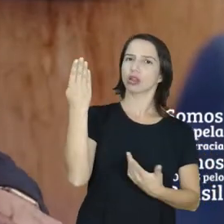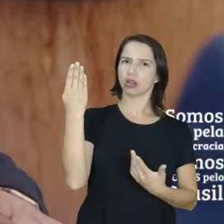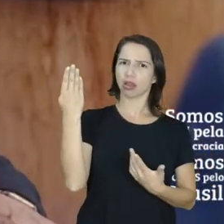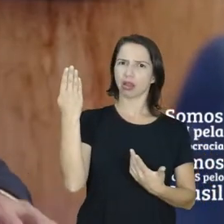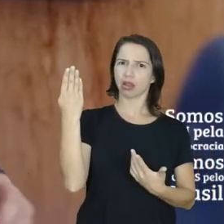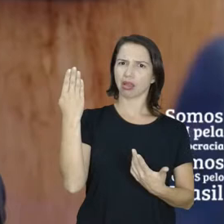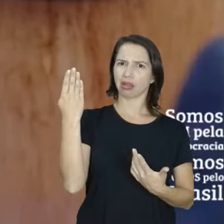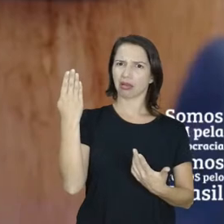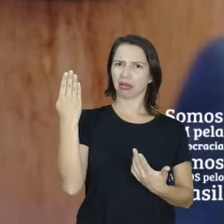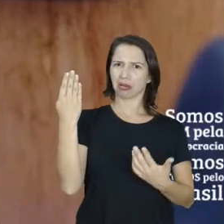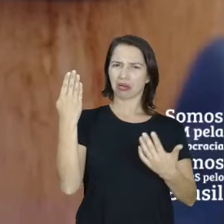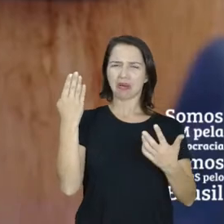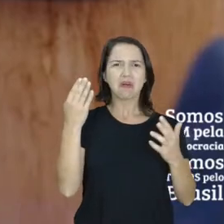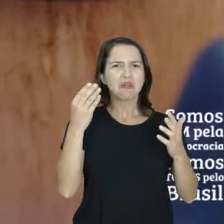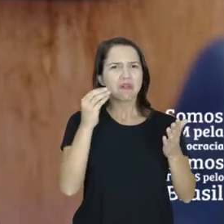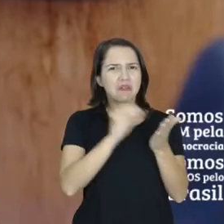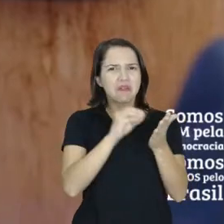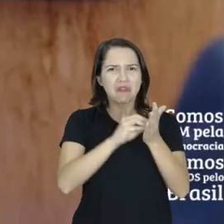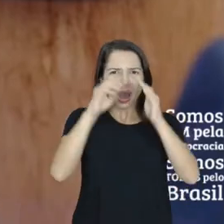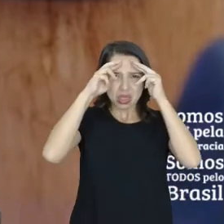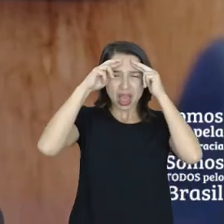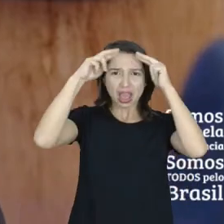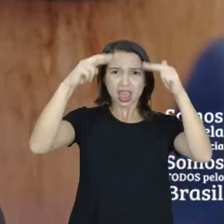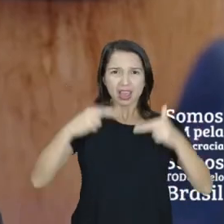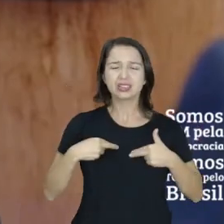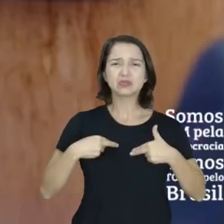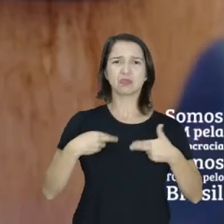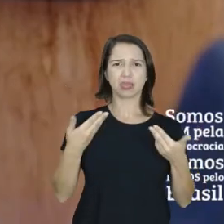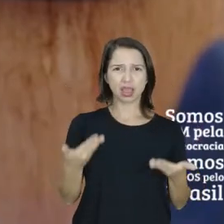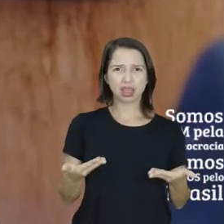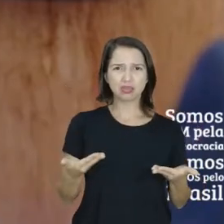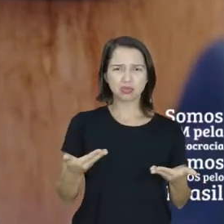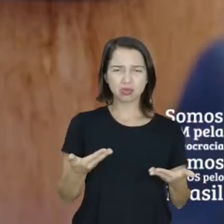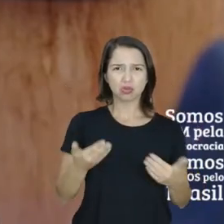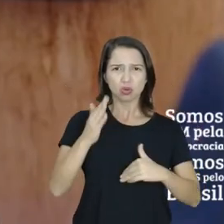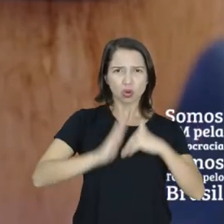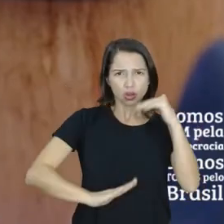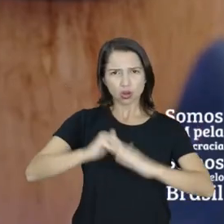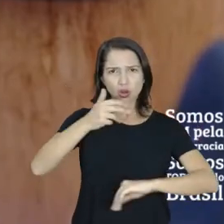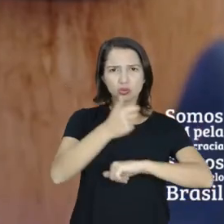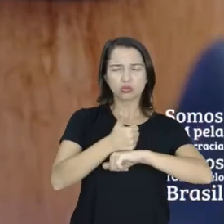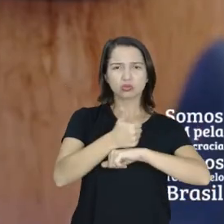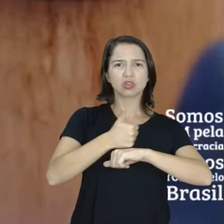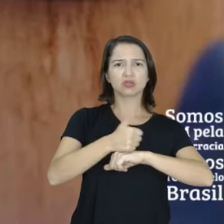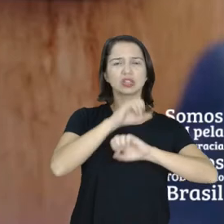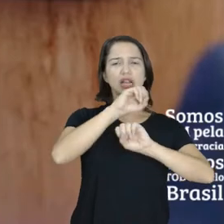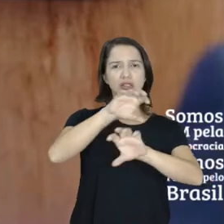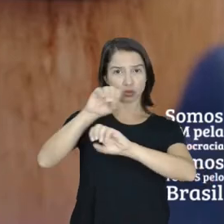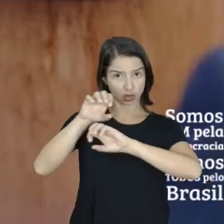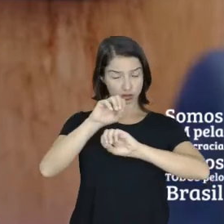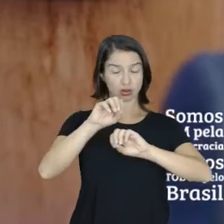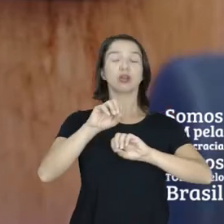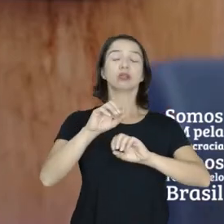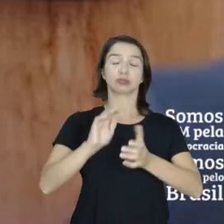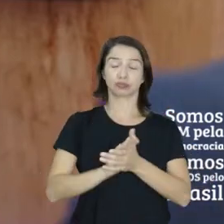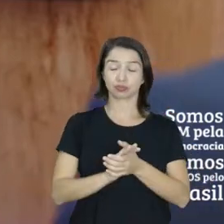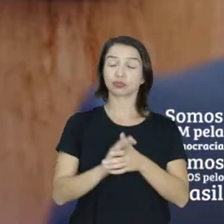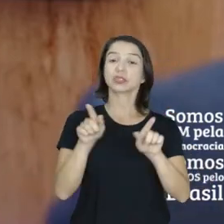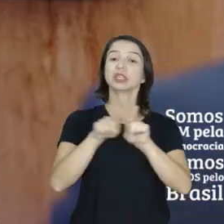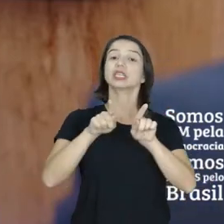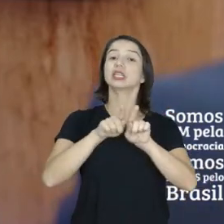E a outra, nós precisamos, a função do Estado é garantir a liberdade das